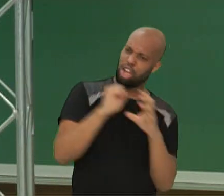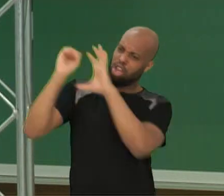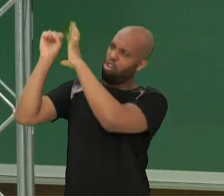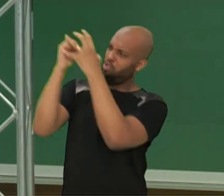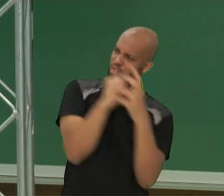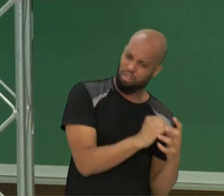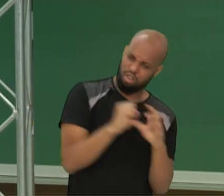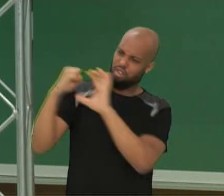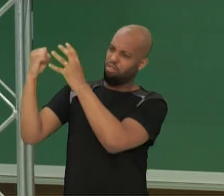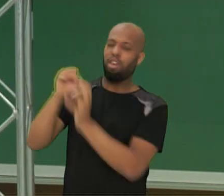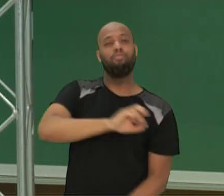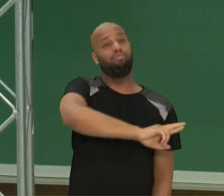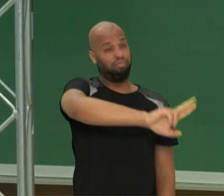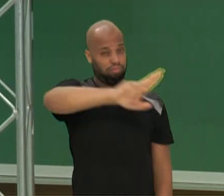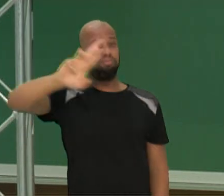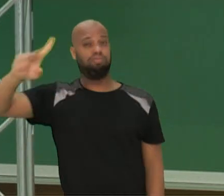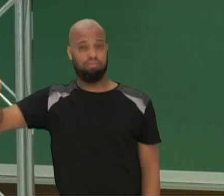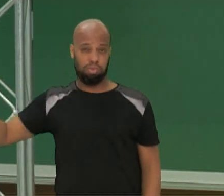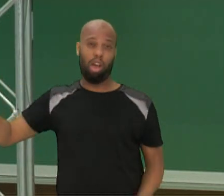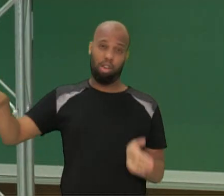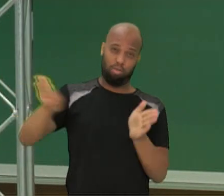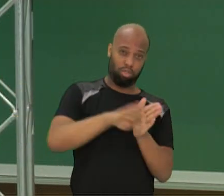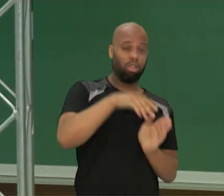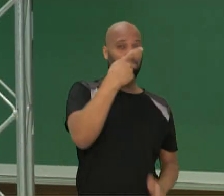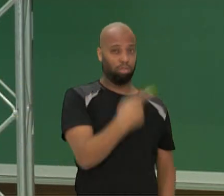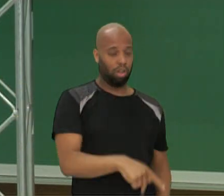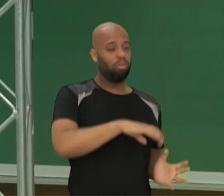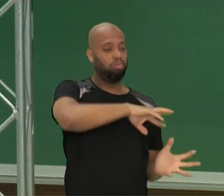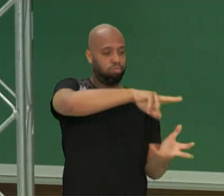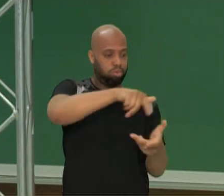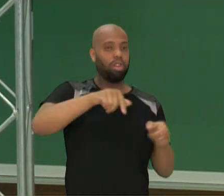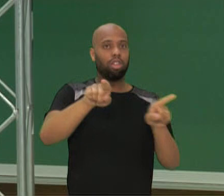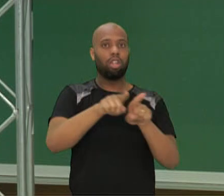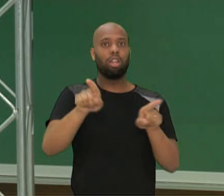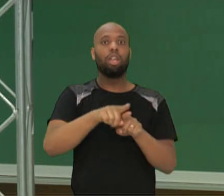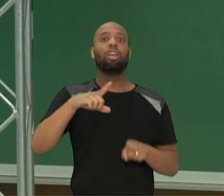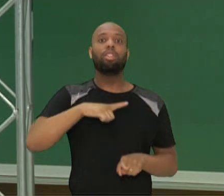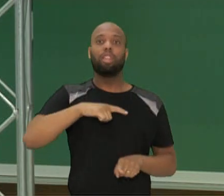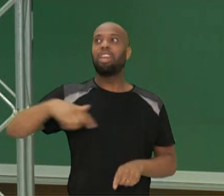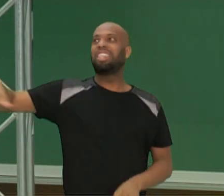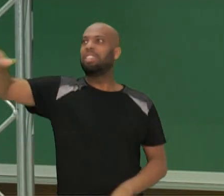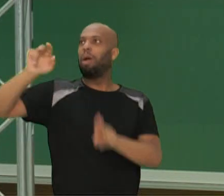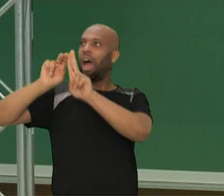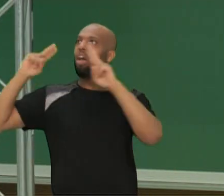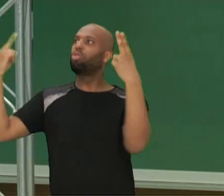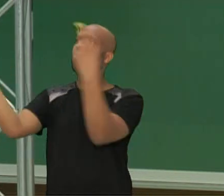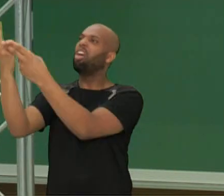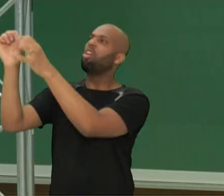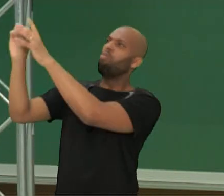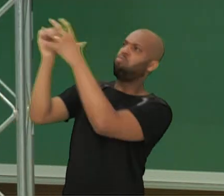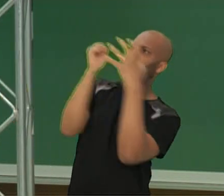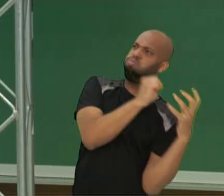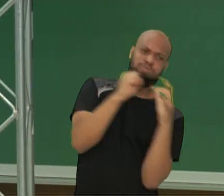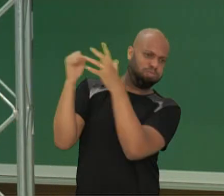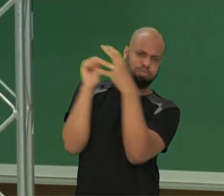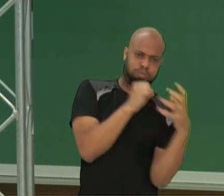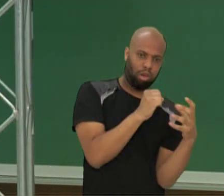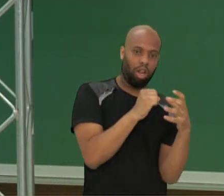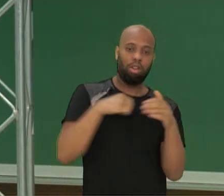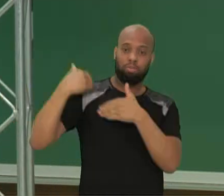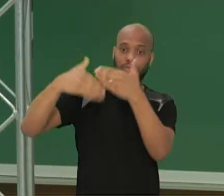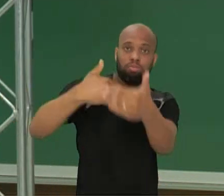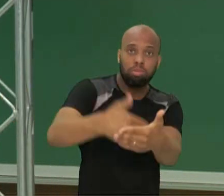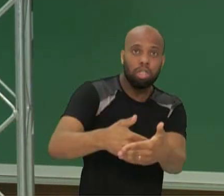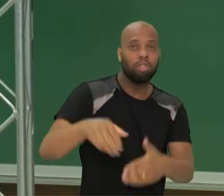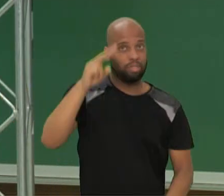de meteoritos, por uma série de fragmentos provenientes do espaço. E ao longo da história